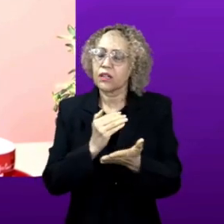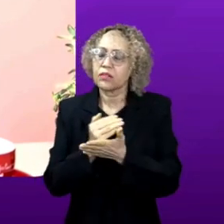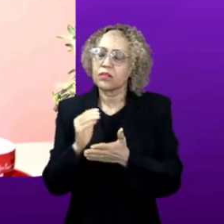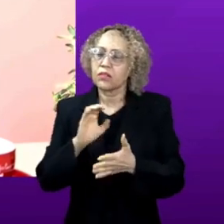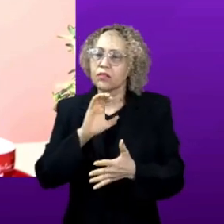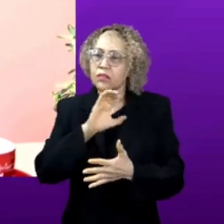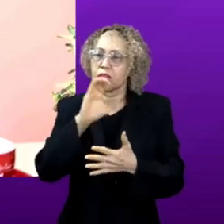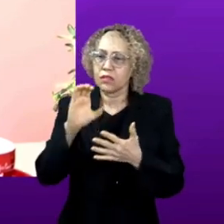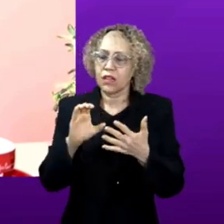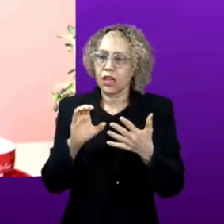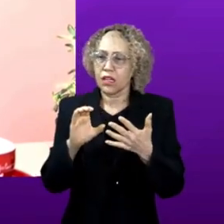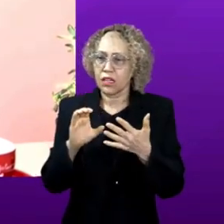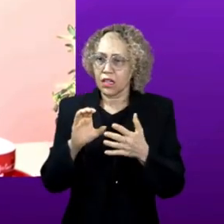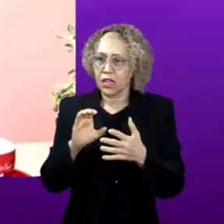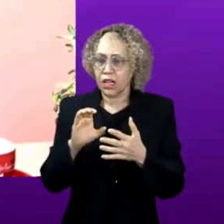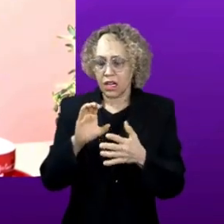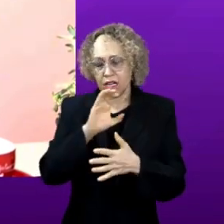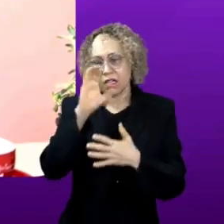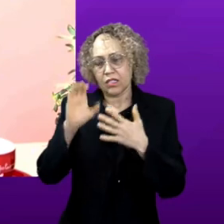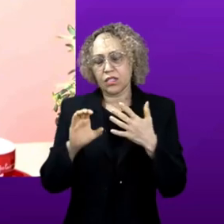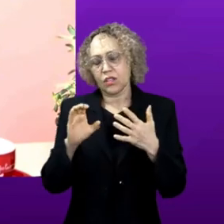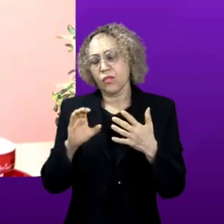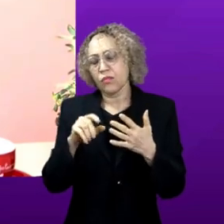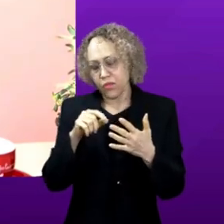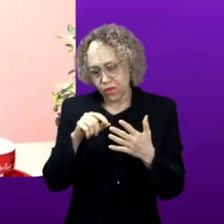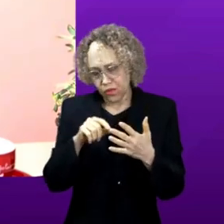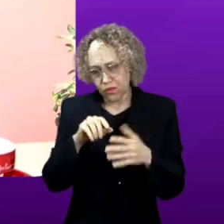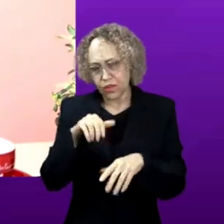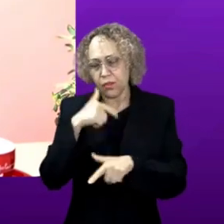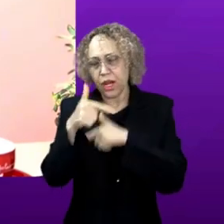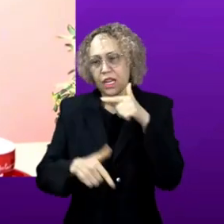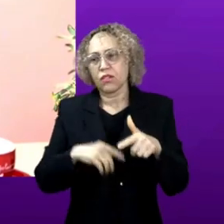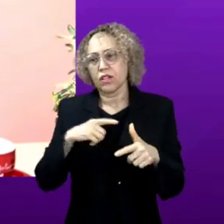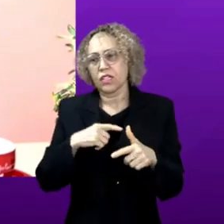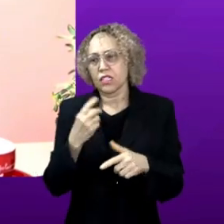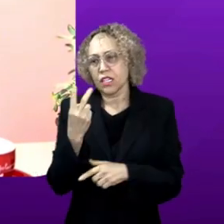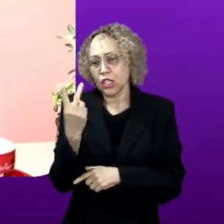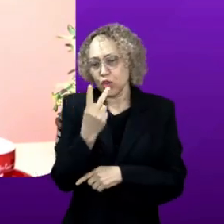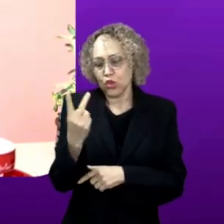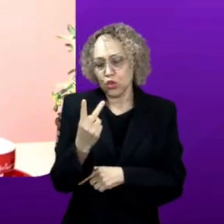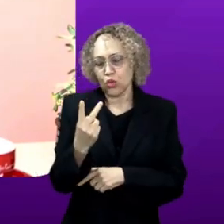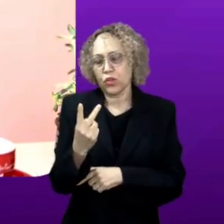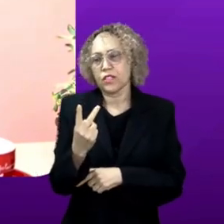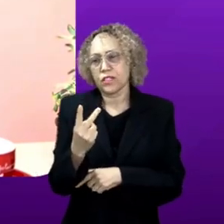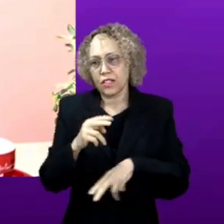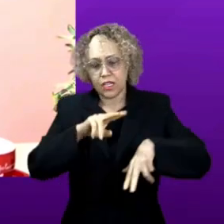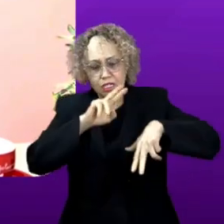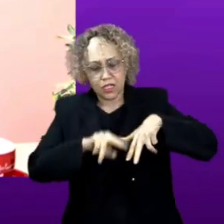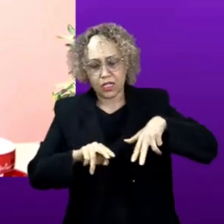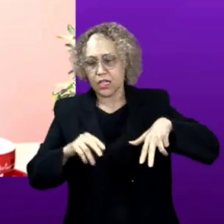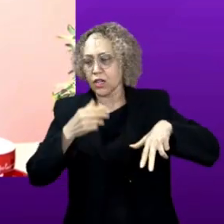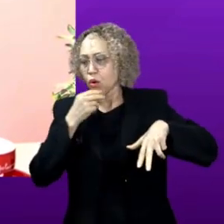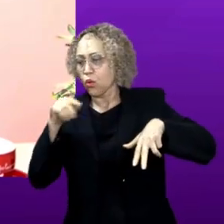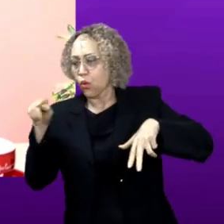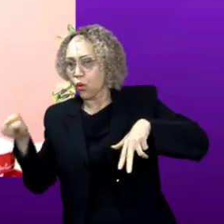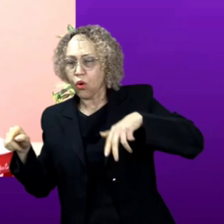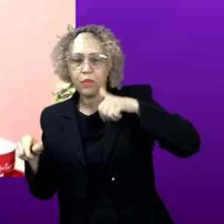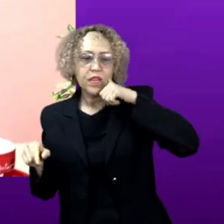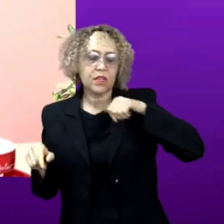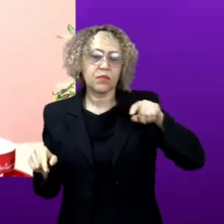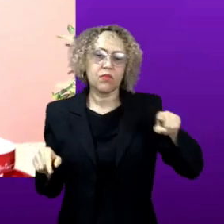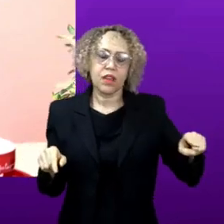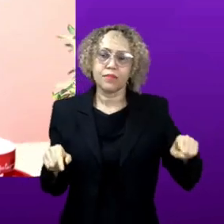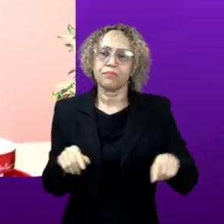Dois Sexos. A gente precisa ler para a gente poder entender como que a invisibilidade do trabalho e do